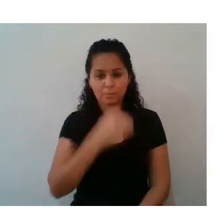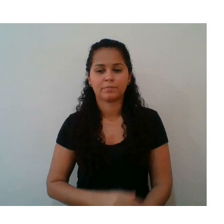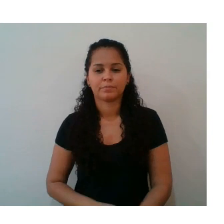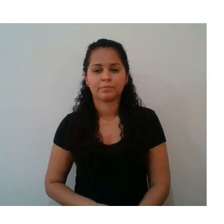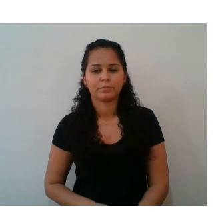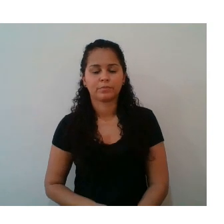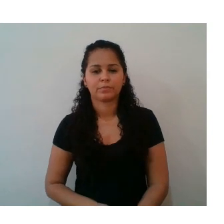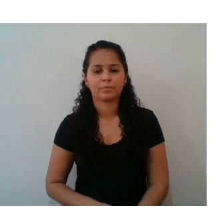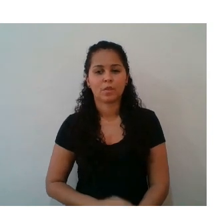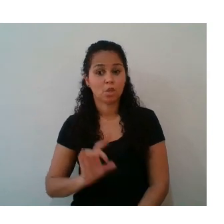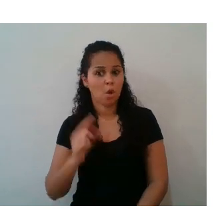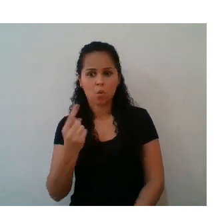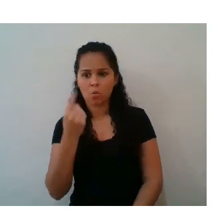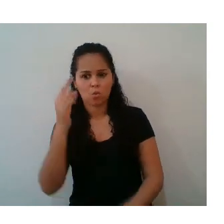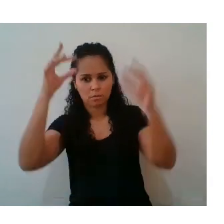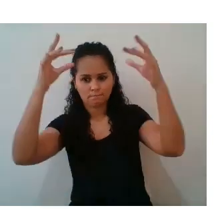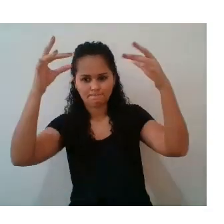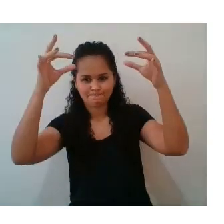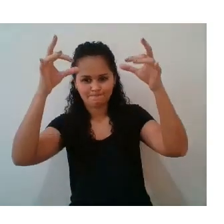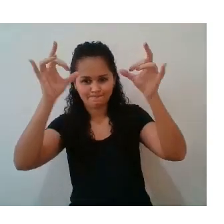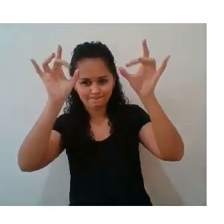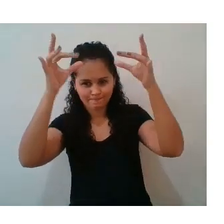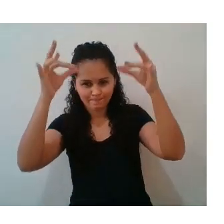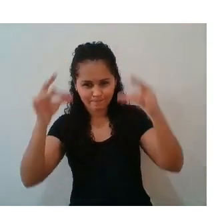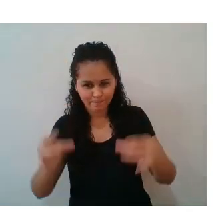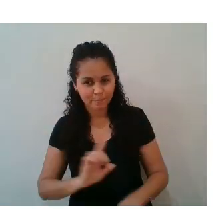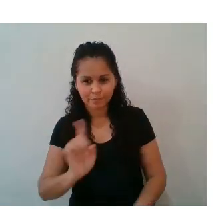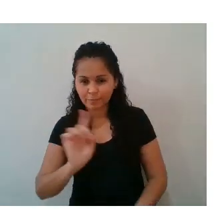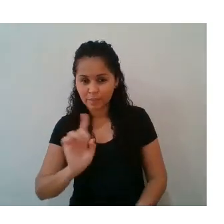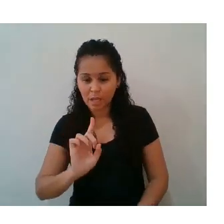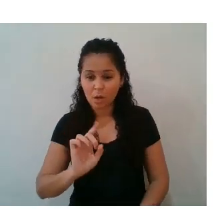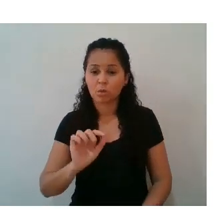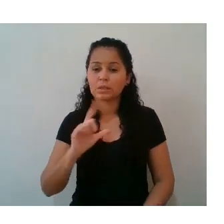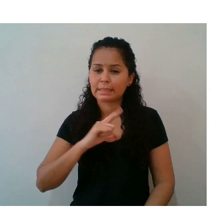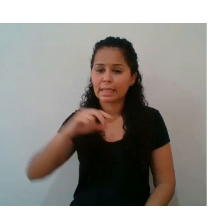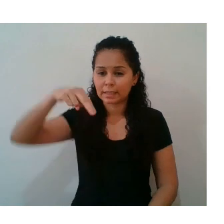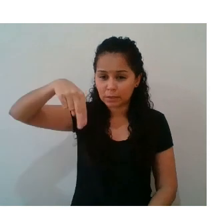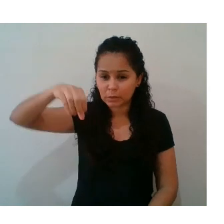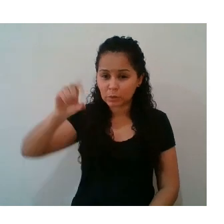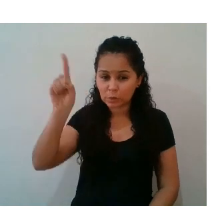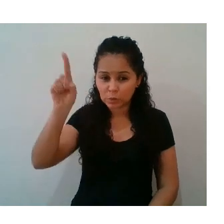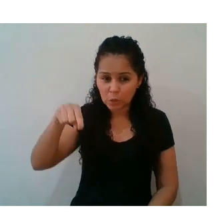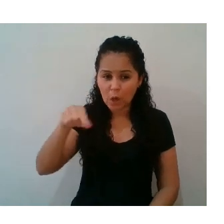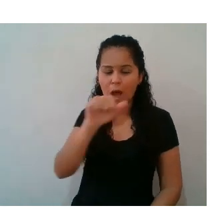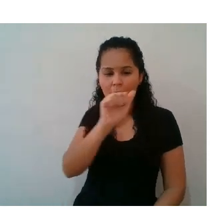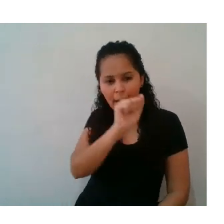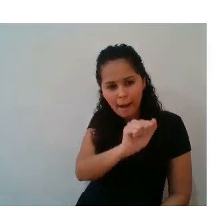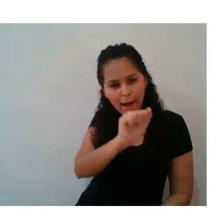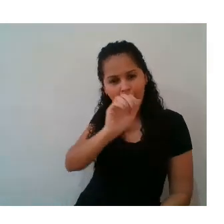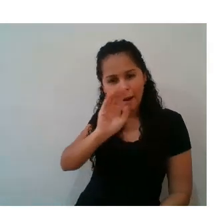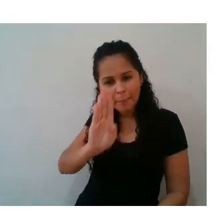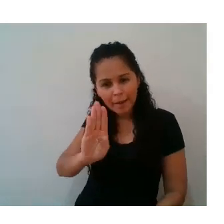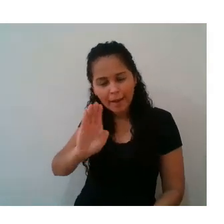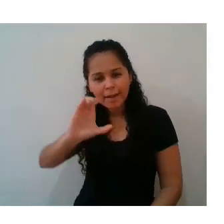E isso não é um único determinante. O outro determinante é que os nós, e o nó seriam esses pontos A,